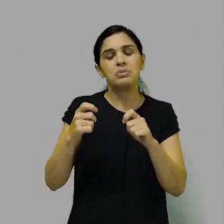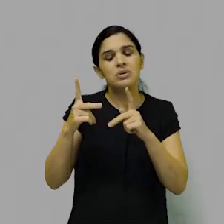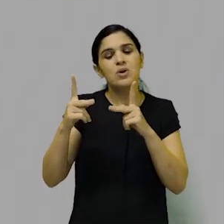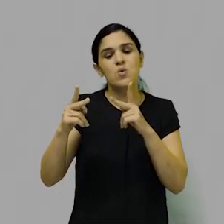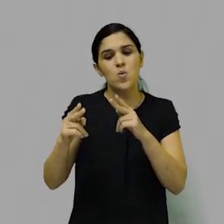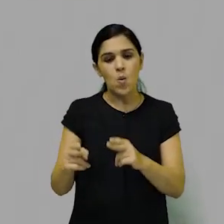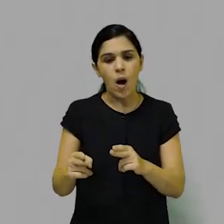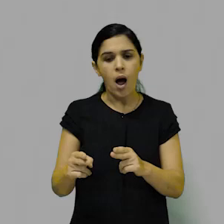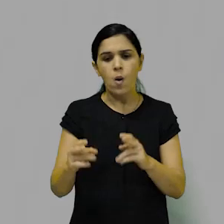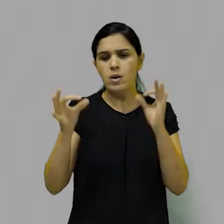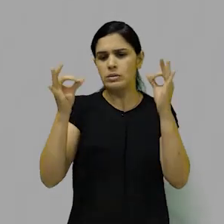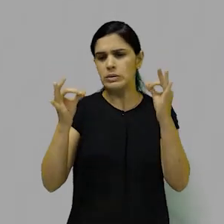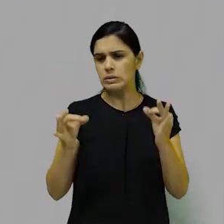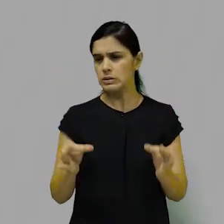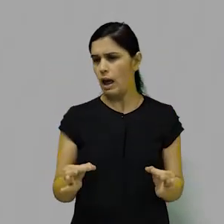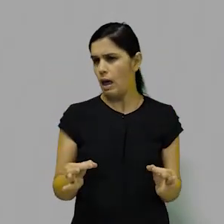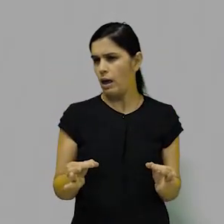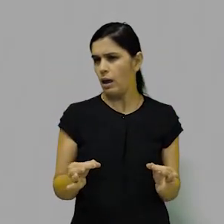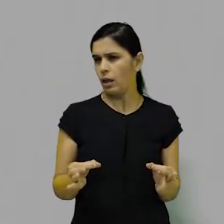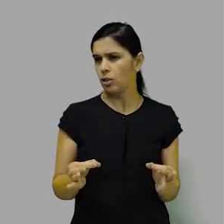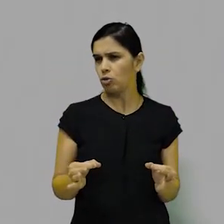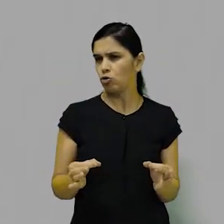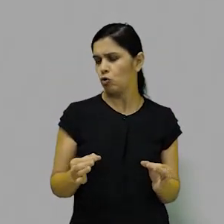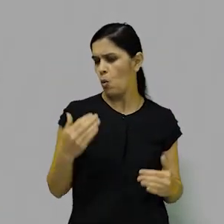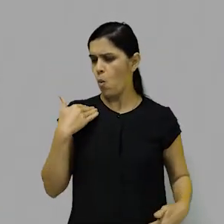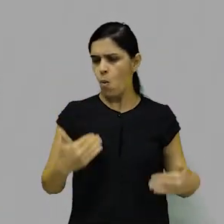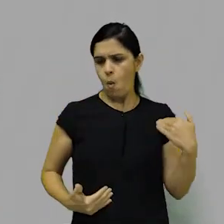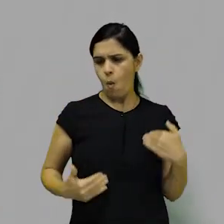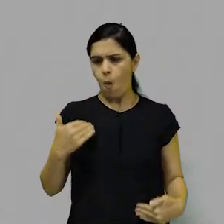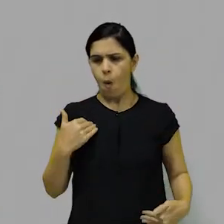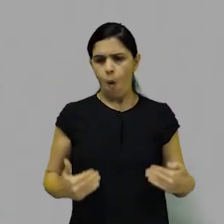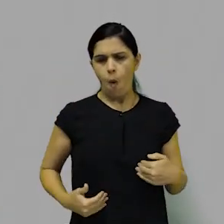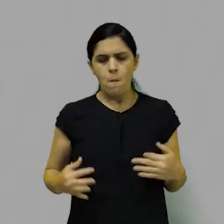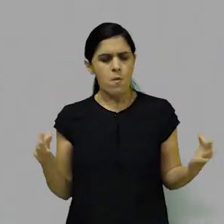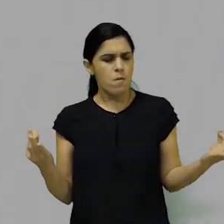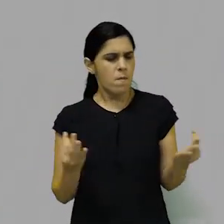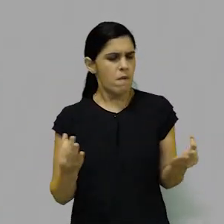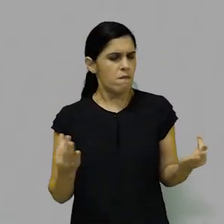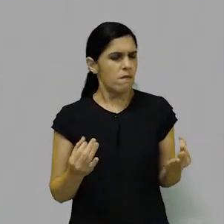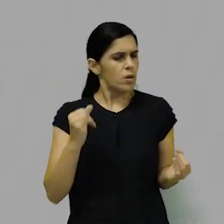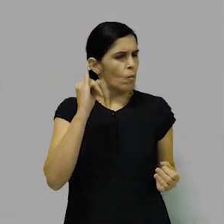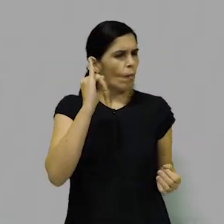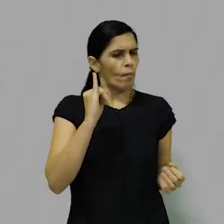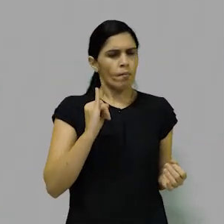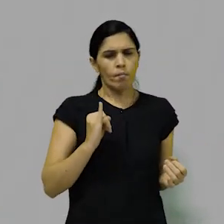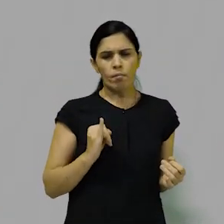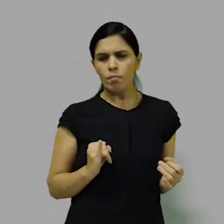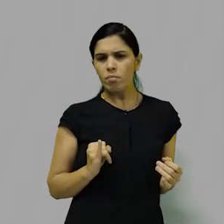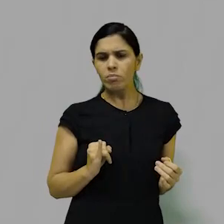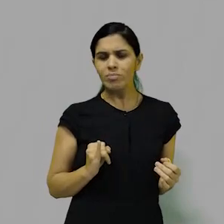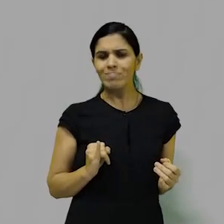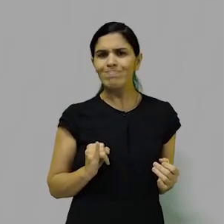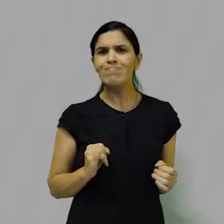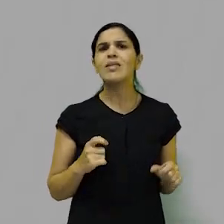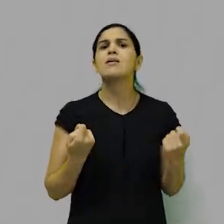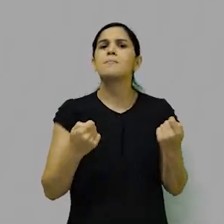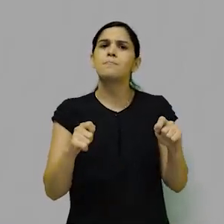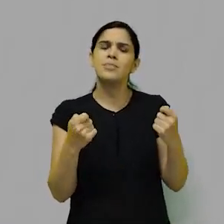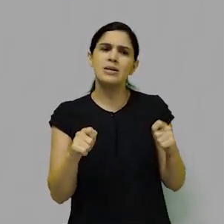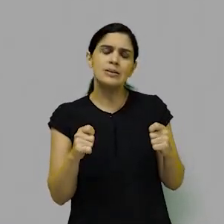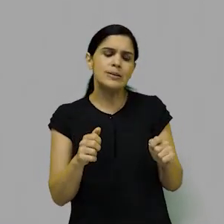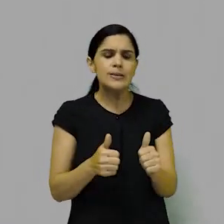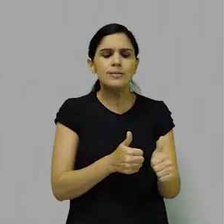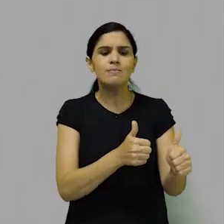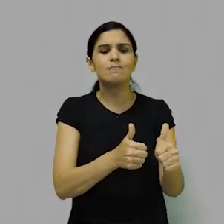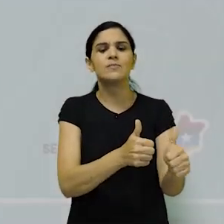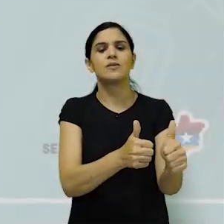certo, acredita que aquele determinado padrão deve ser o quê? Imitado. Isso é padrão.